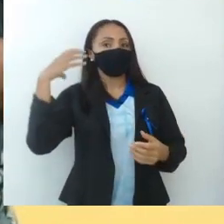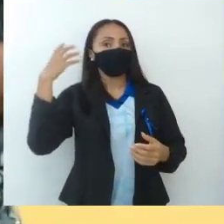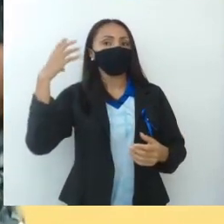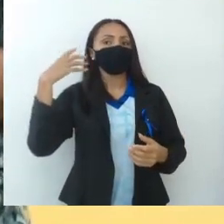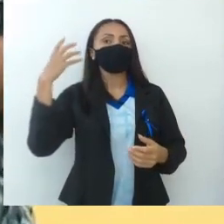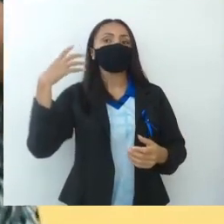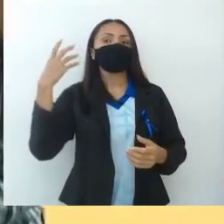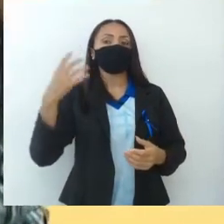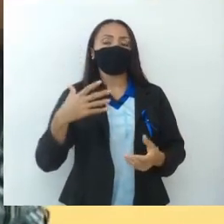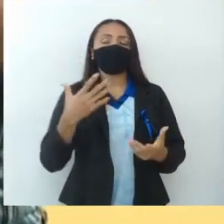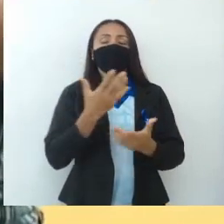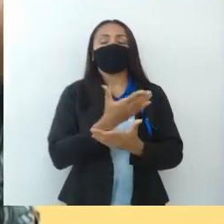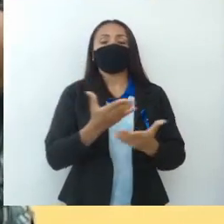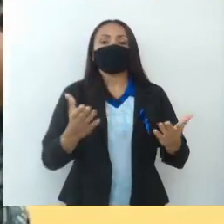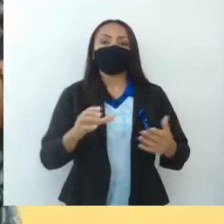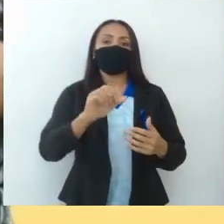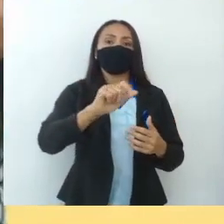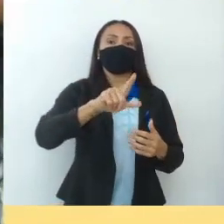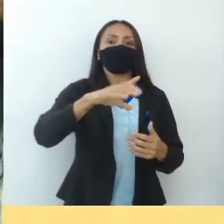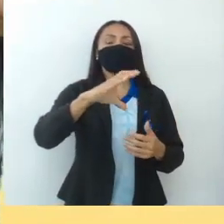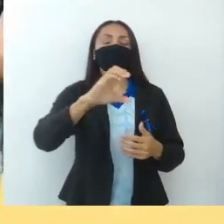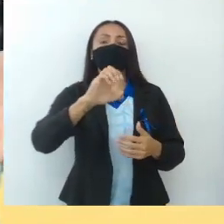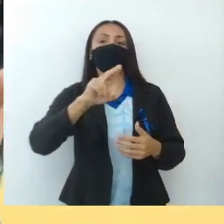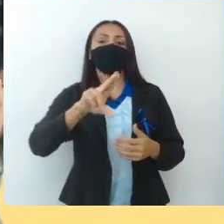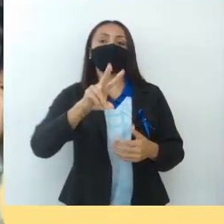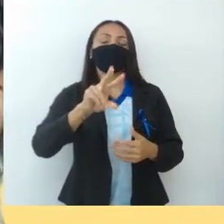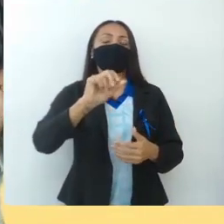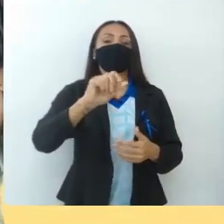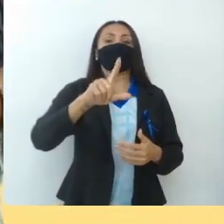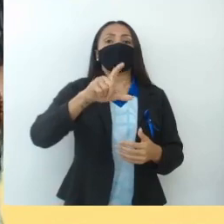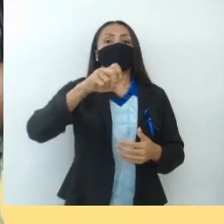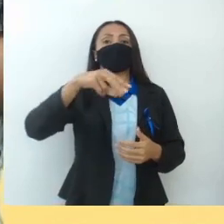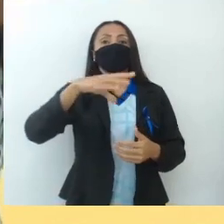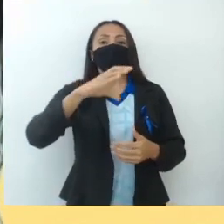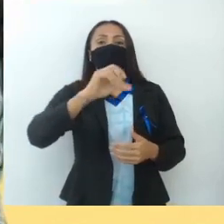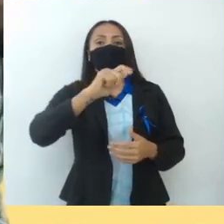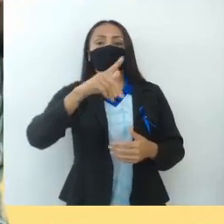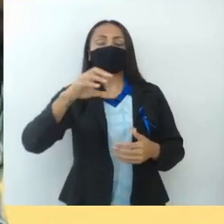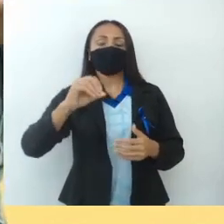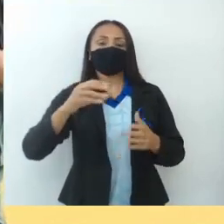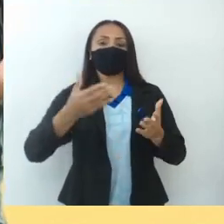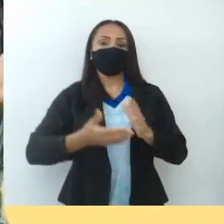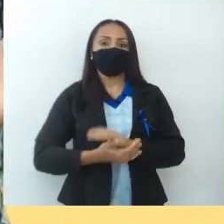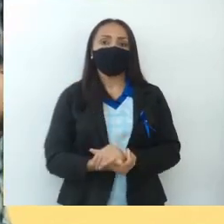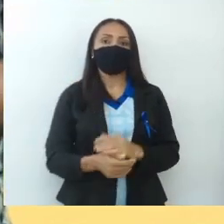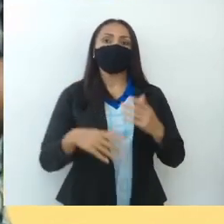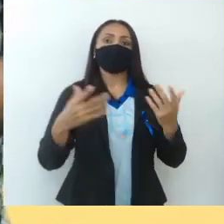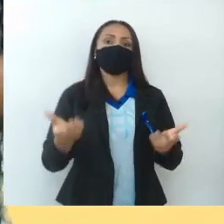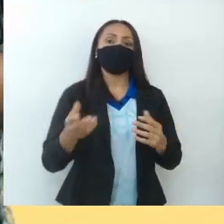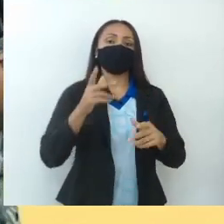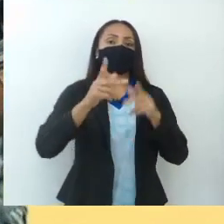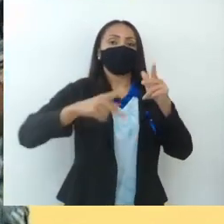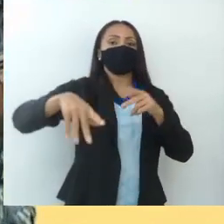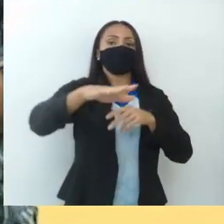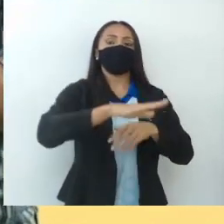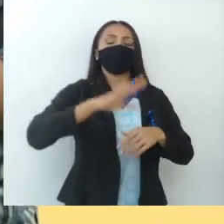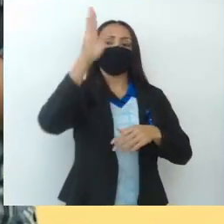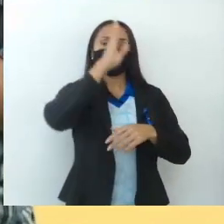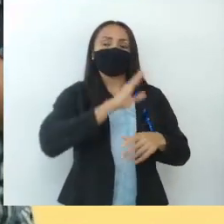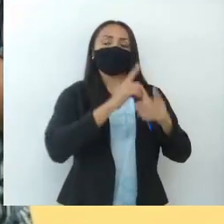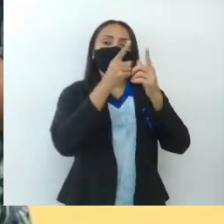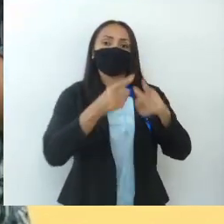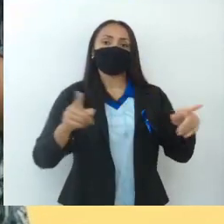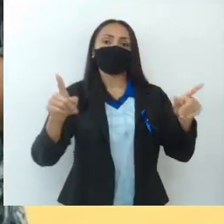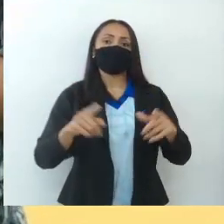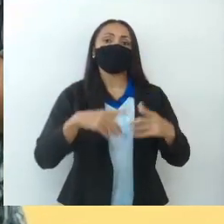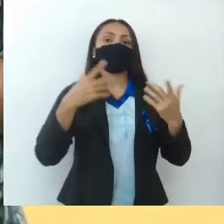quem mesmo? Sim, do Alceu Valença, né? Um ícone da música popular brasileira. Tanto de Pernambuco como do Brasil, né? E é importante lembrar que quando a gente escuta